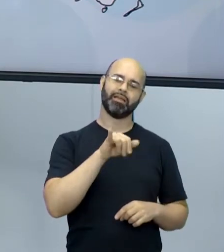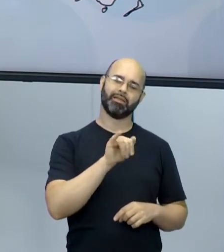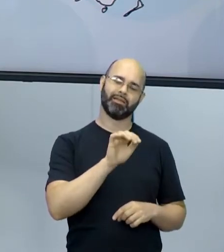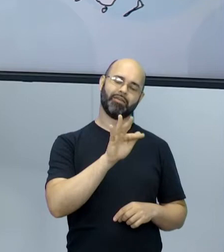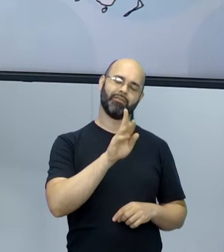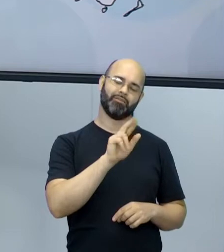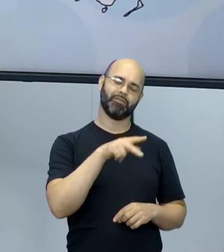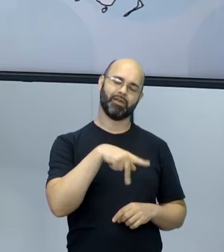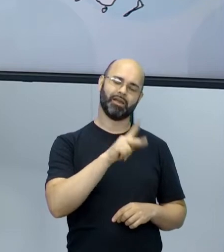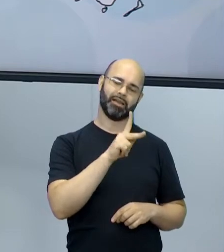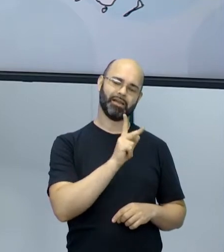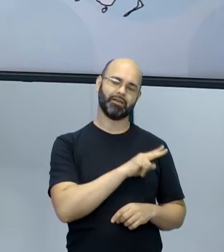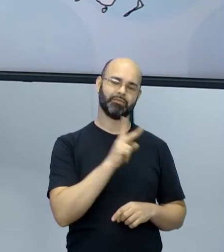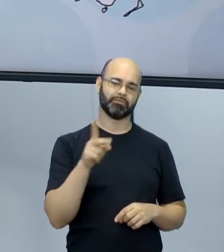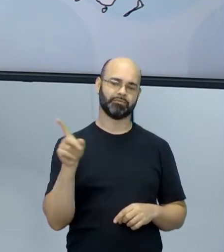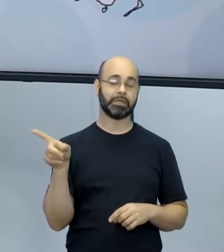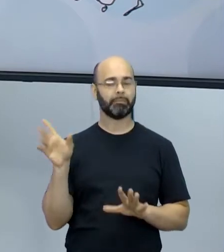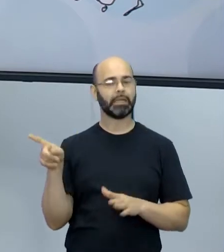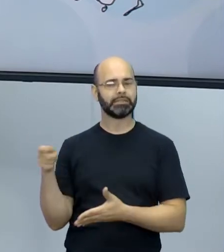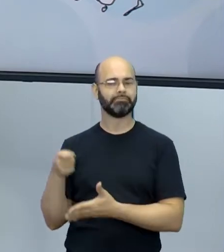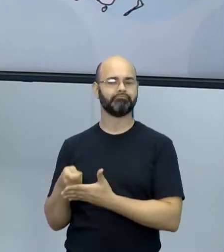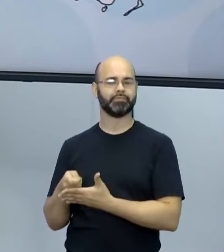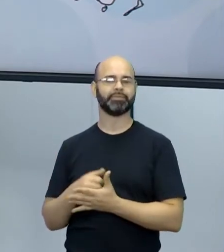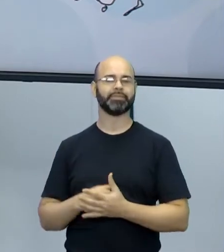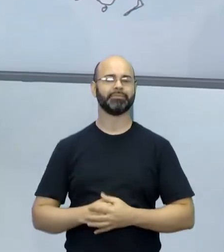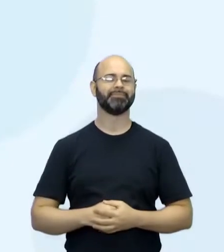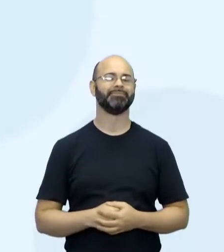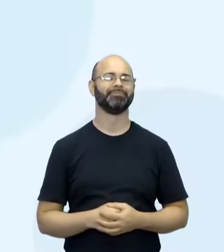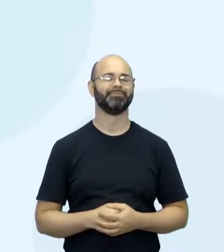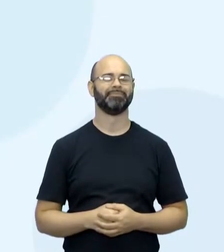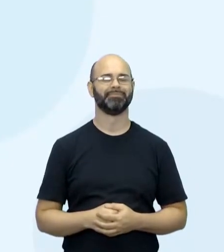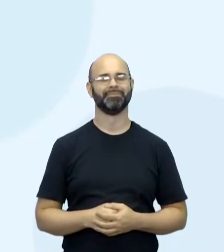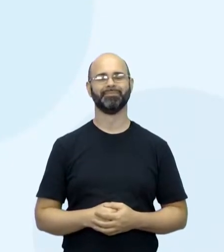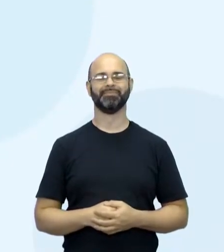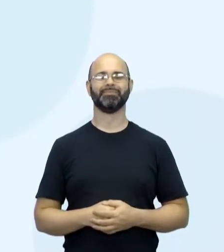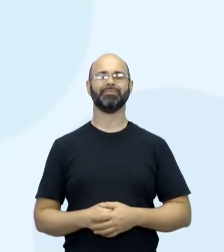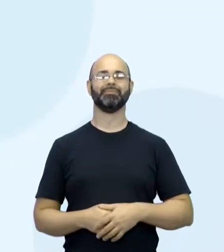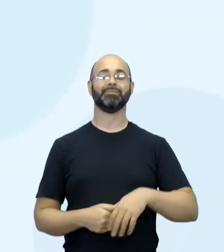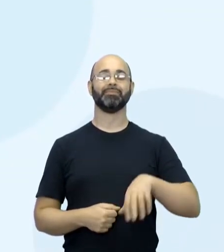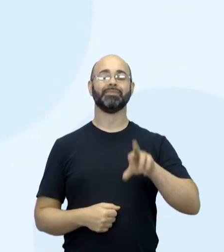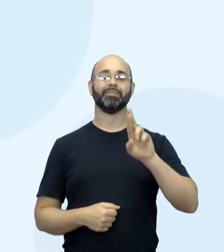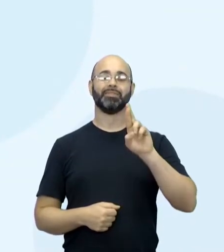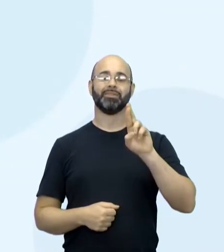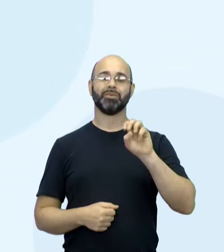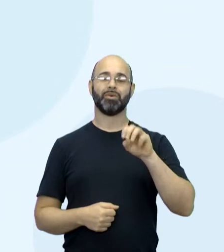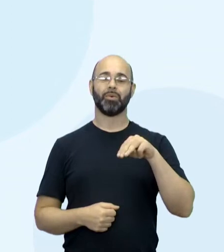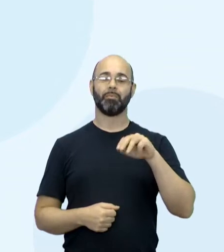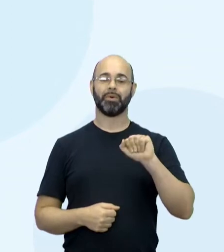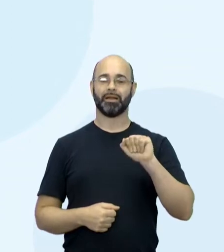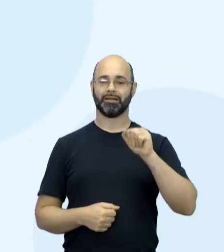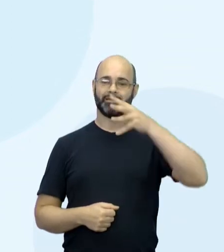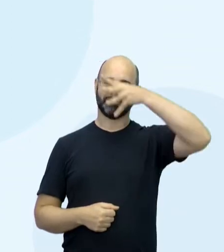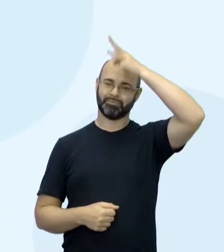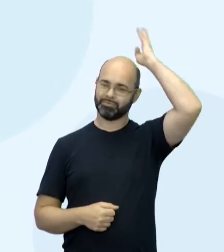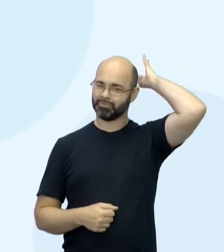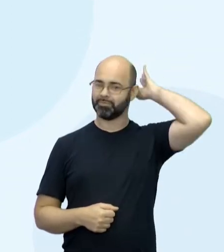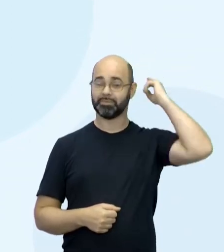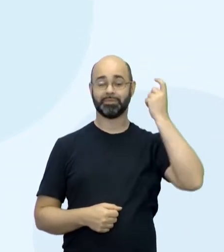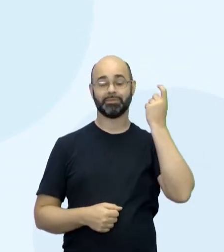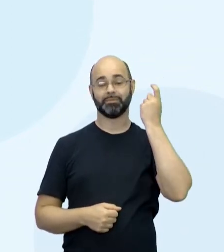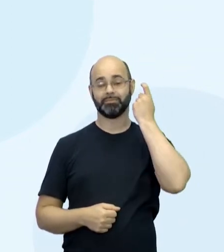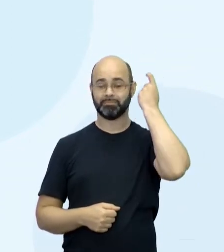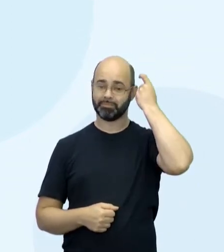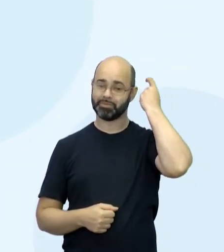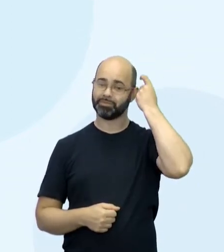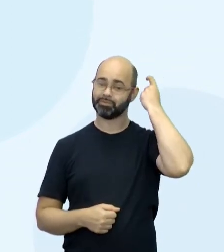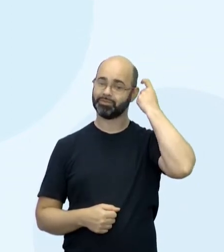assim, né? Vou falar que é merecido. Vamos lá, então, olha só. Roma também, ó, 2018, Alfonso Cuarón, México, filme mexicano. Gente, esse filme aqui,